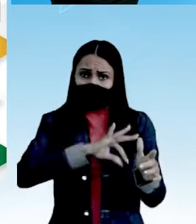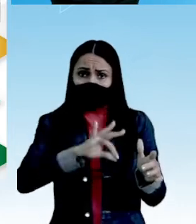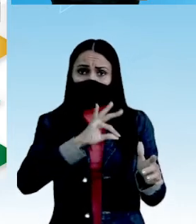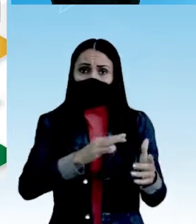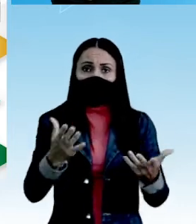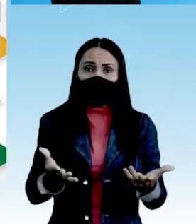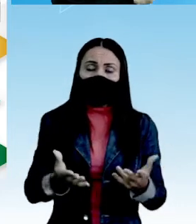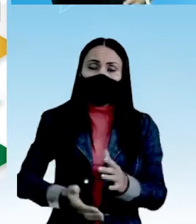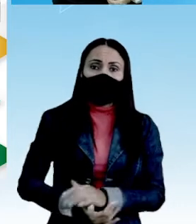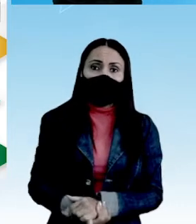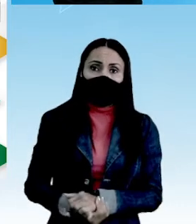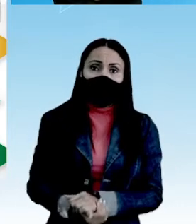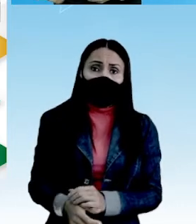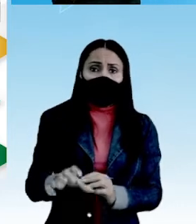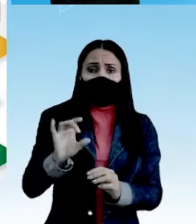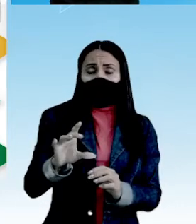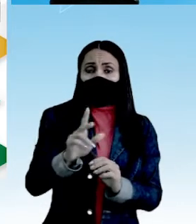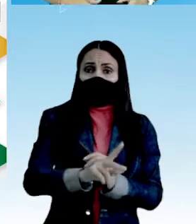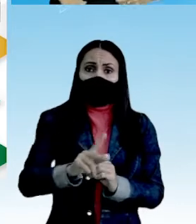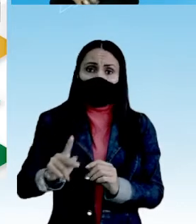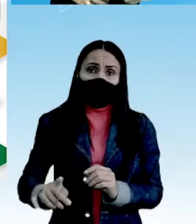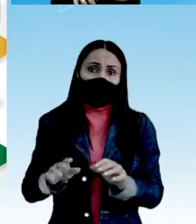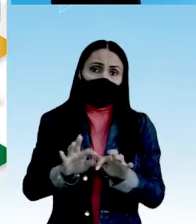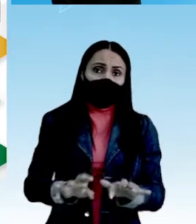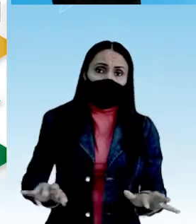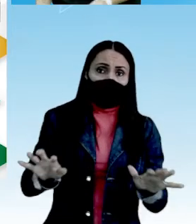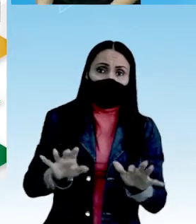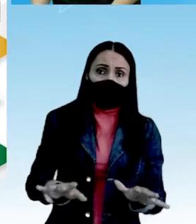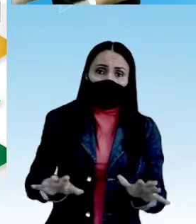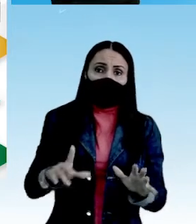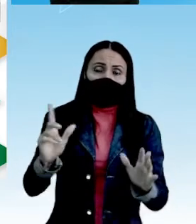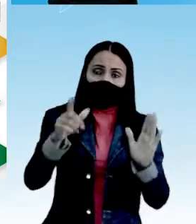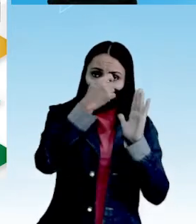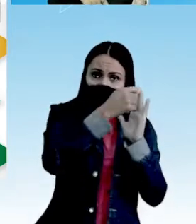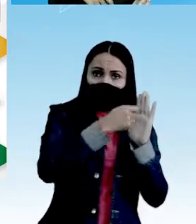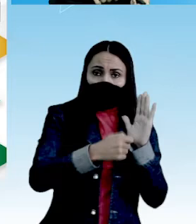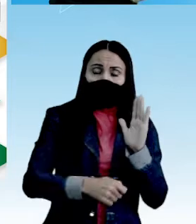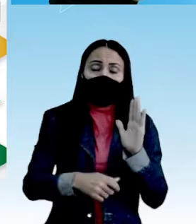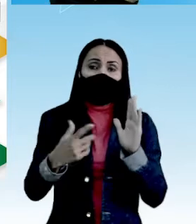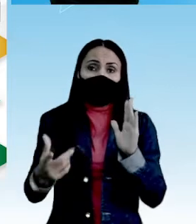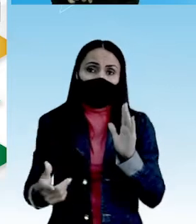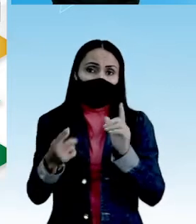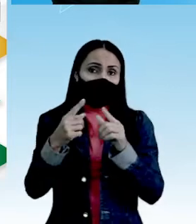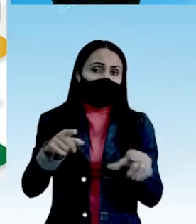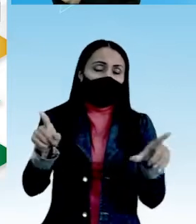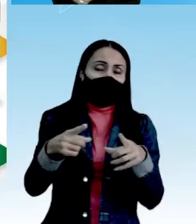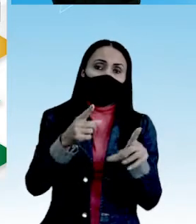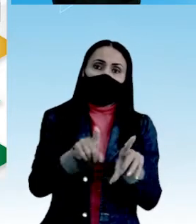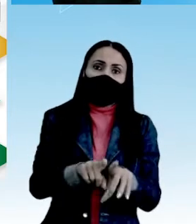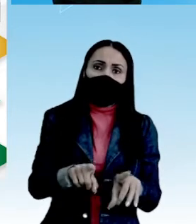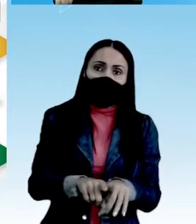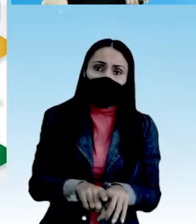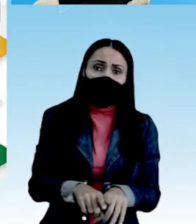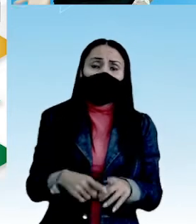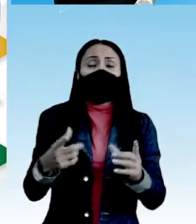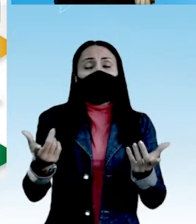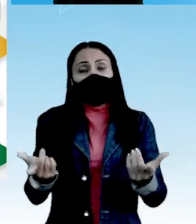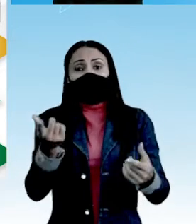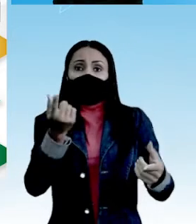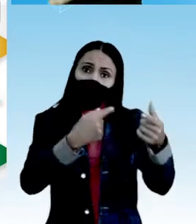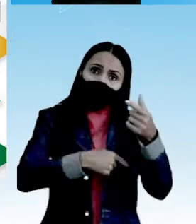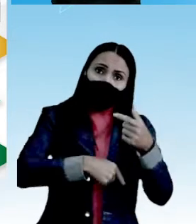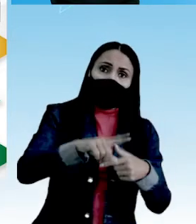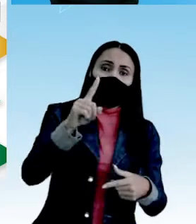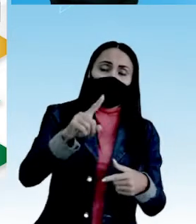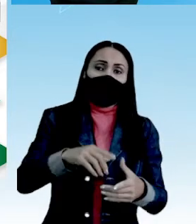como ela também não era só professora de piano, só musicista, ela também era compositora, ela criou a polca, né? Que fez sucesso e acabou